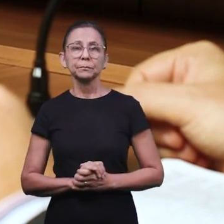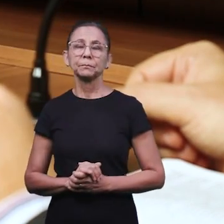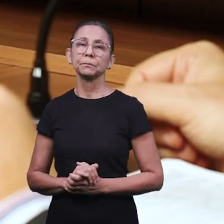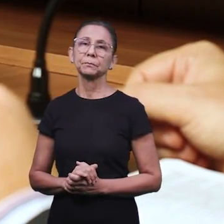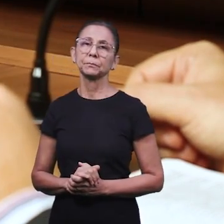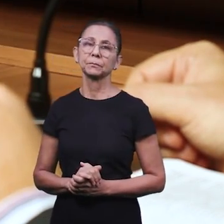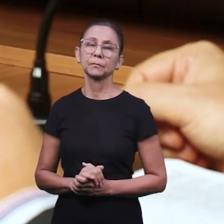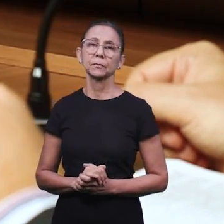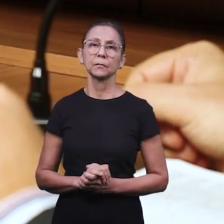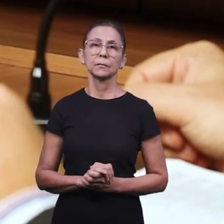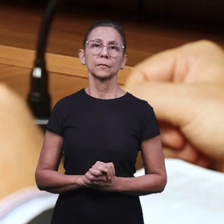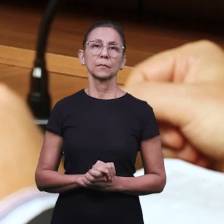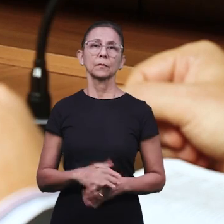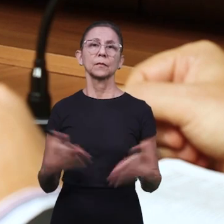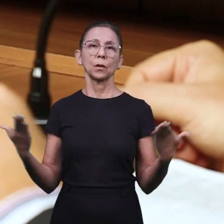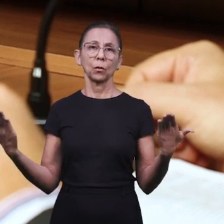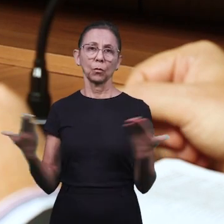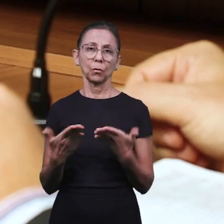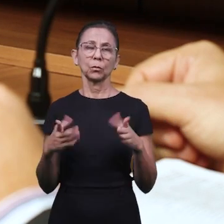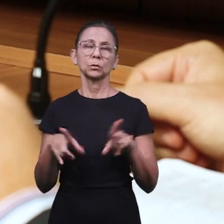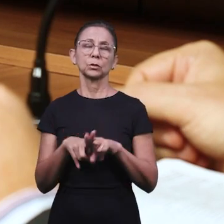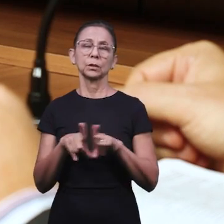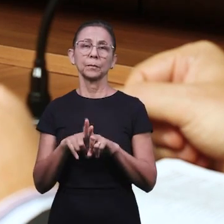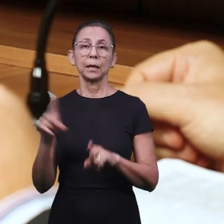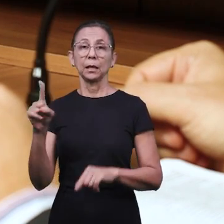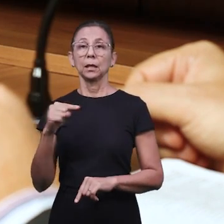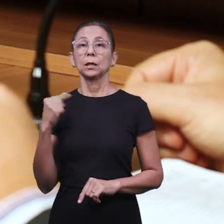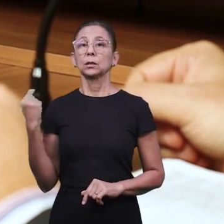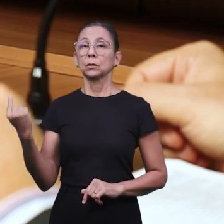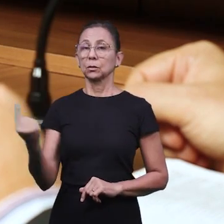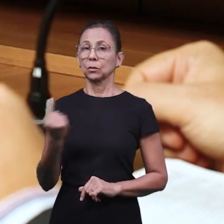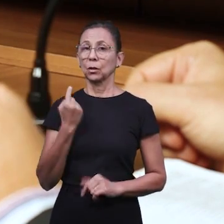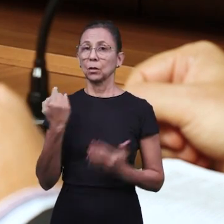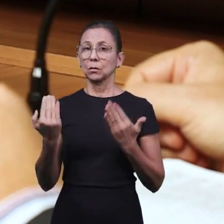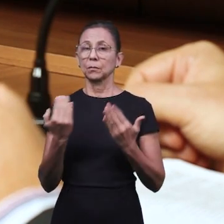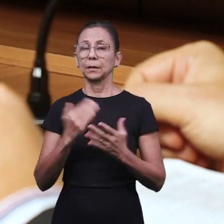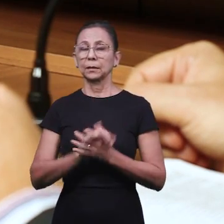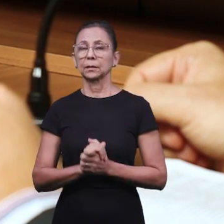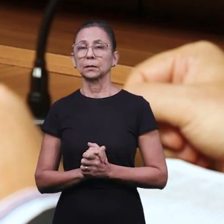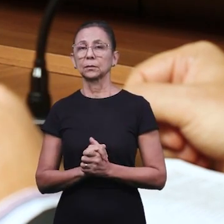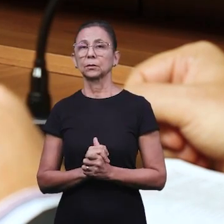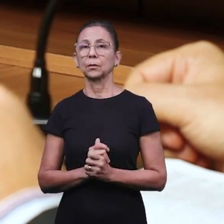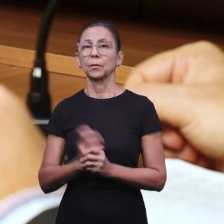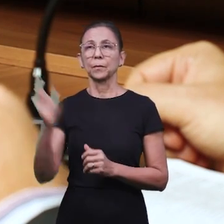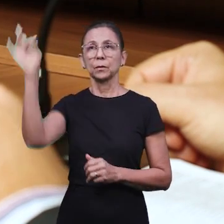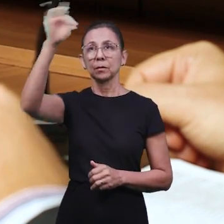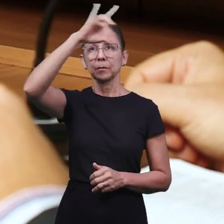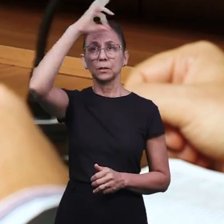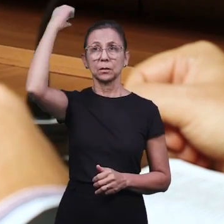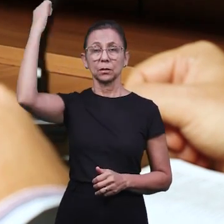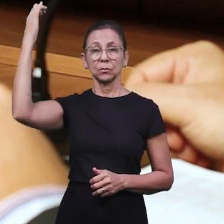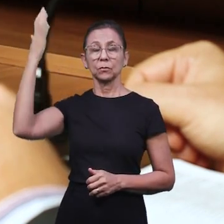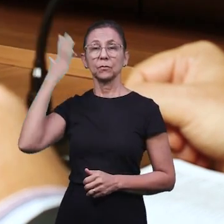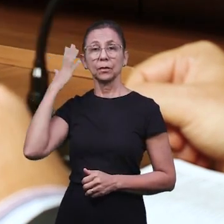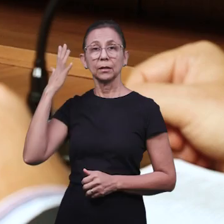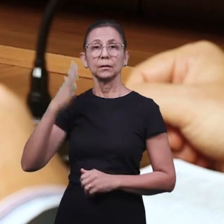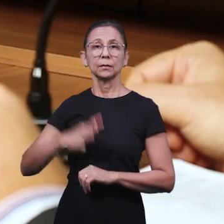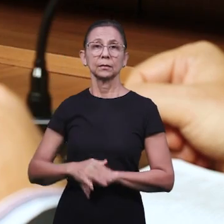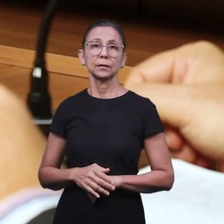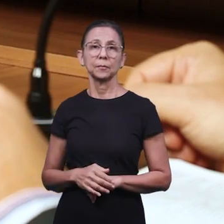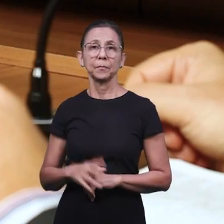Fala. É o que nós fazemos na Igreja Cristã Maranata. Há 54 anos ele disse, eu quero falar, nós temos,